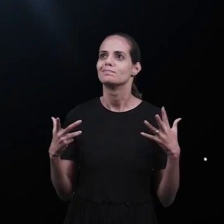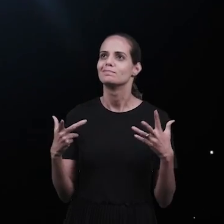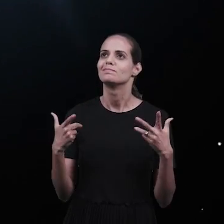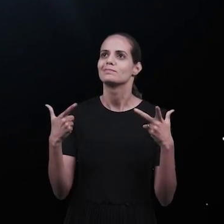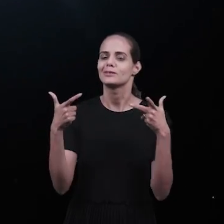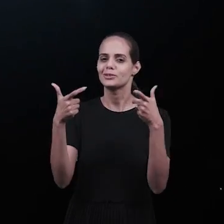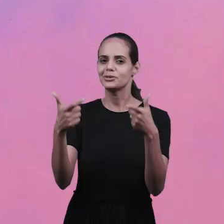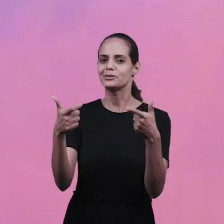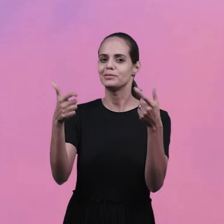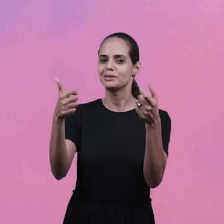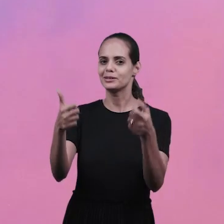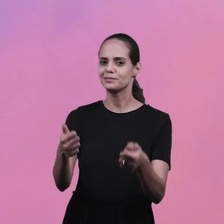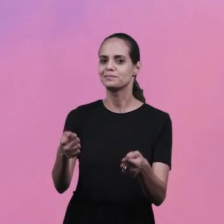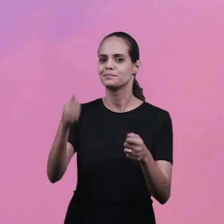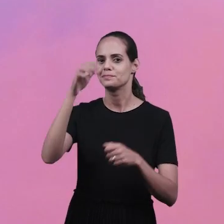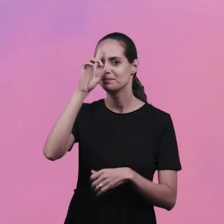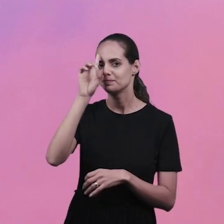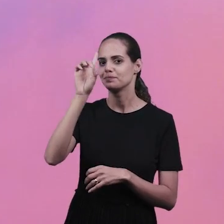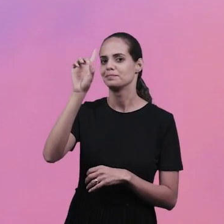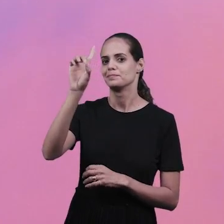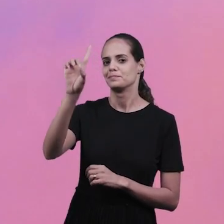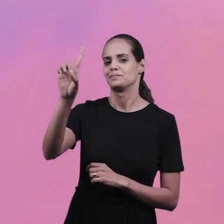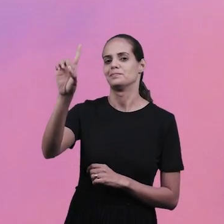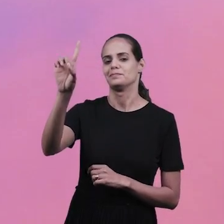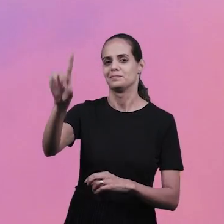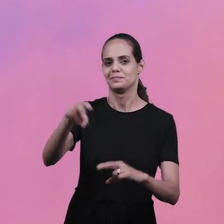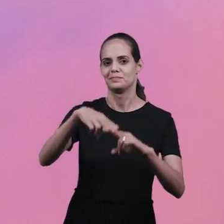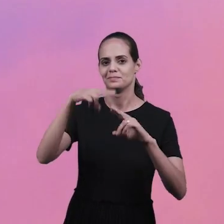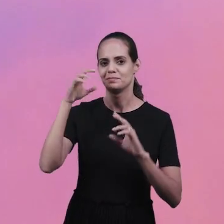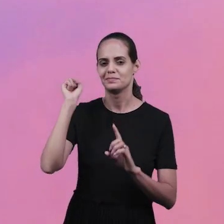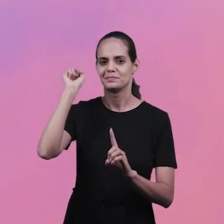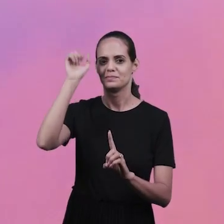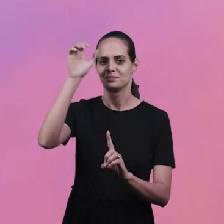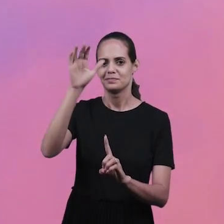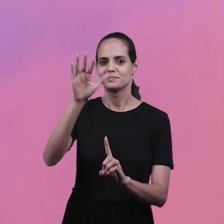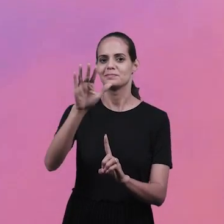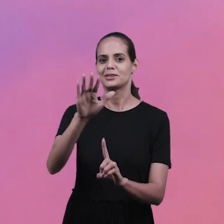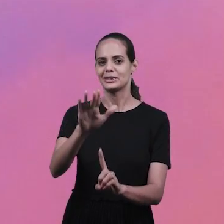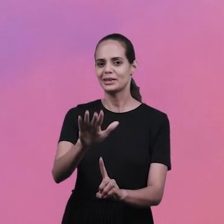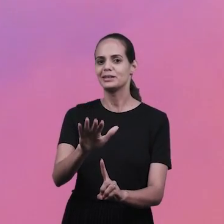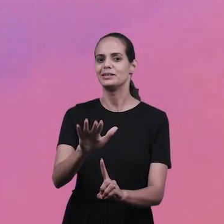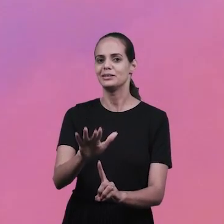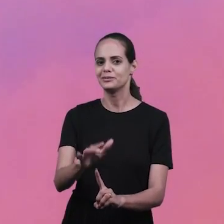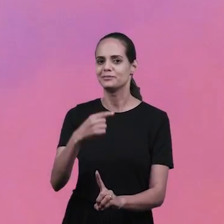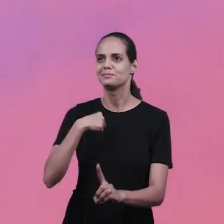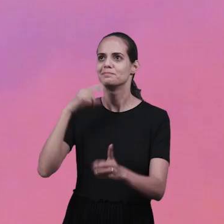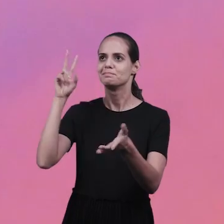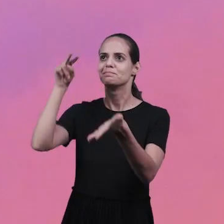chegar o dia, pela graça de Jesus eu lá estarei.